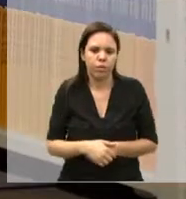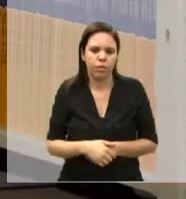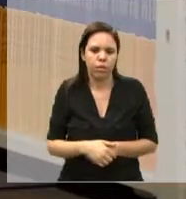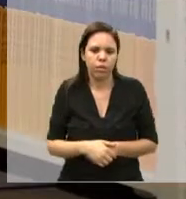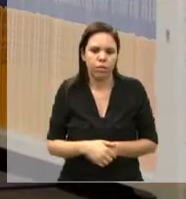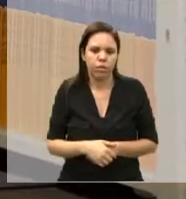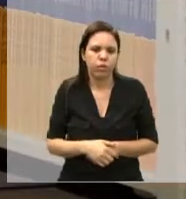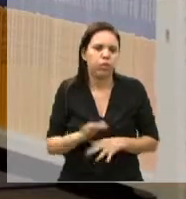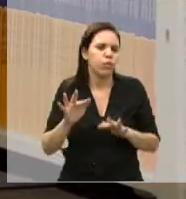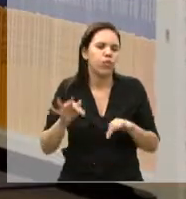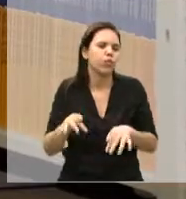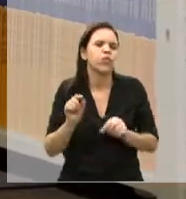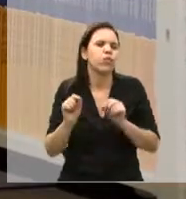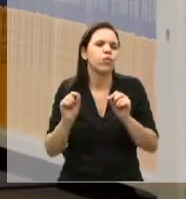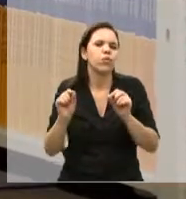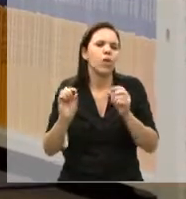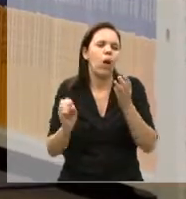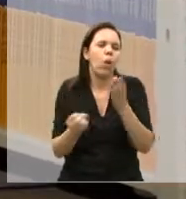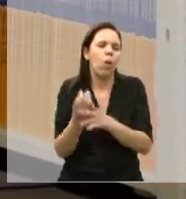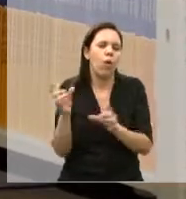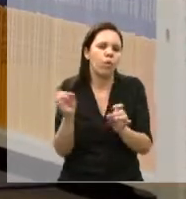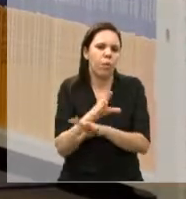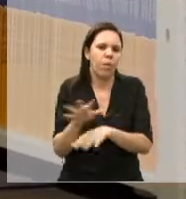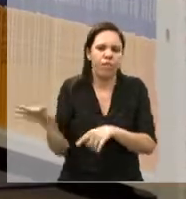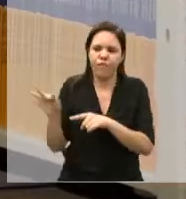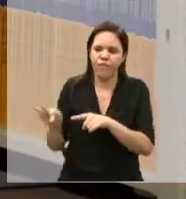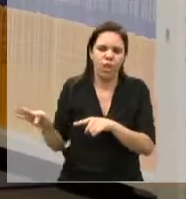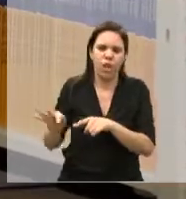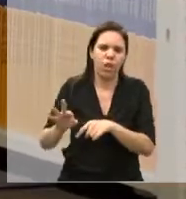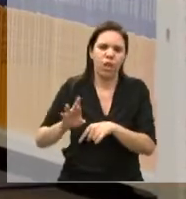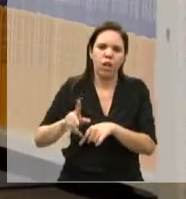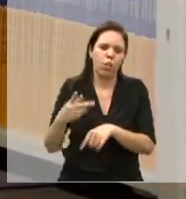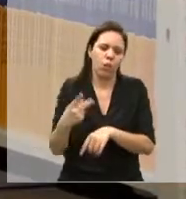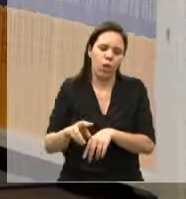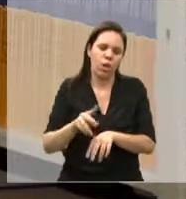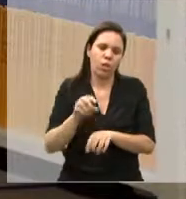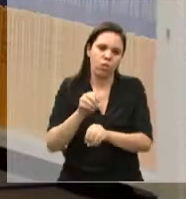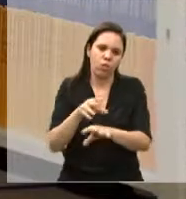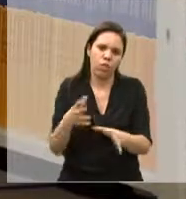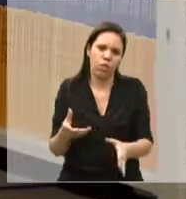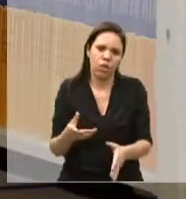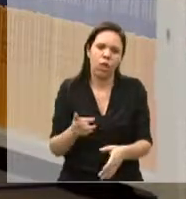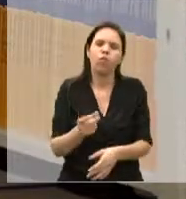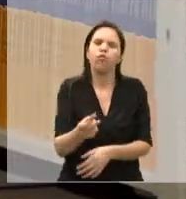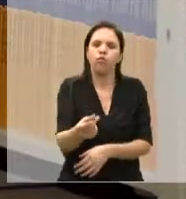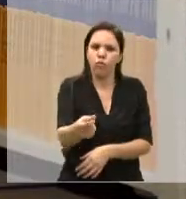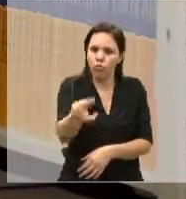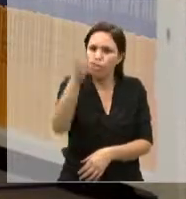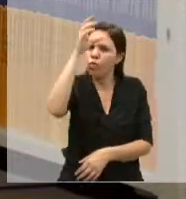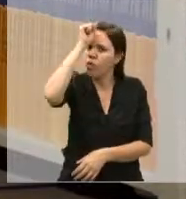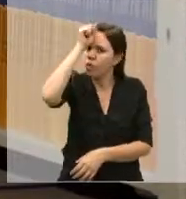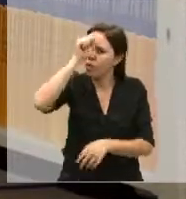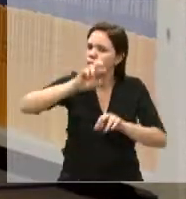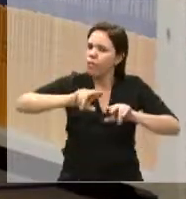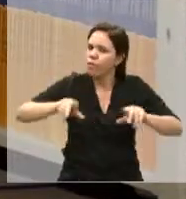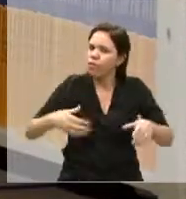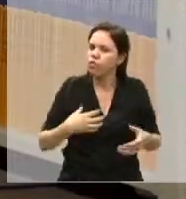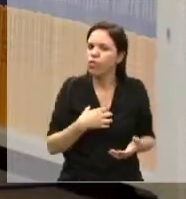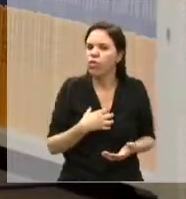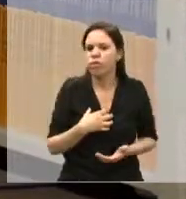O final da universidade, o final da faculdade, não é o fim da sua educação. A gente continua aprendendo de muitas